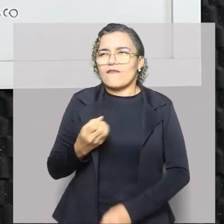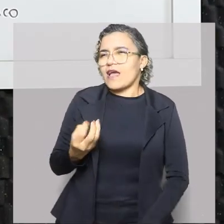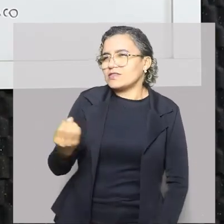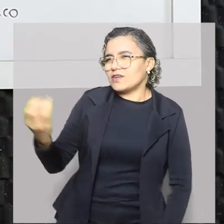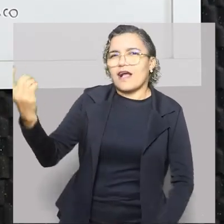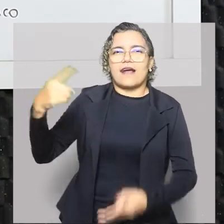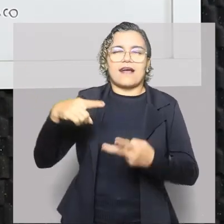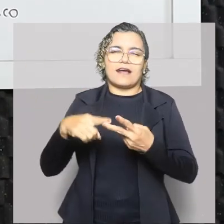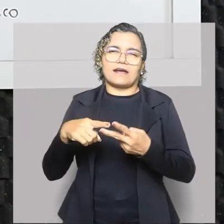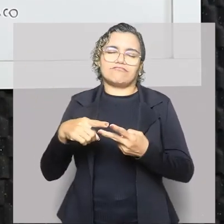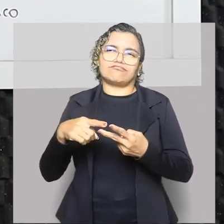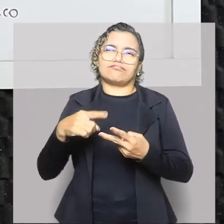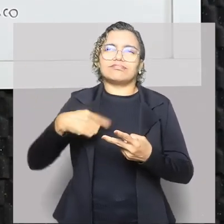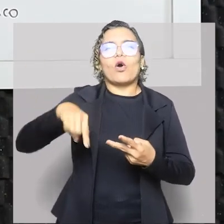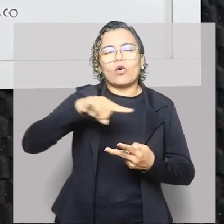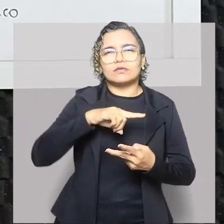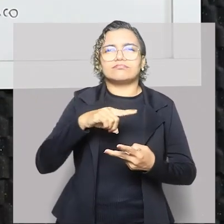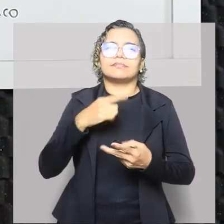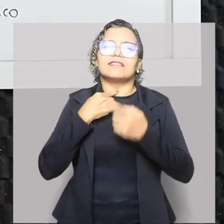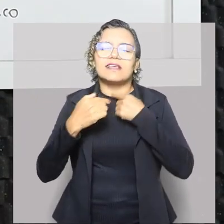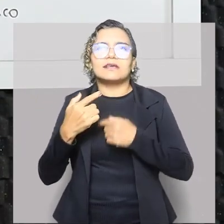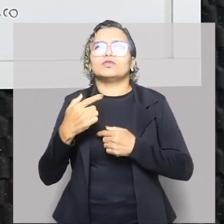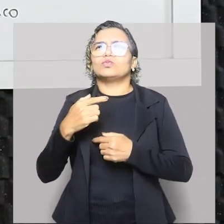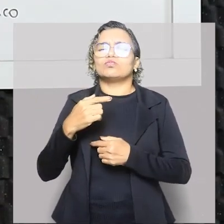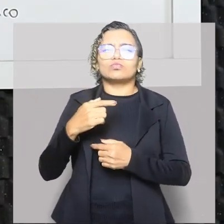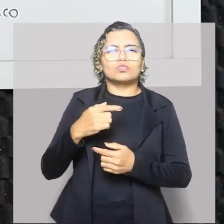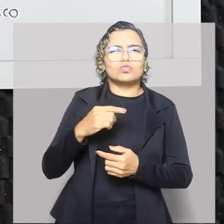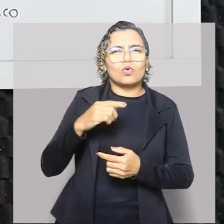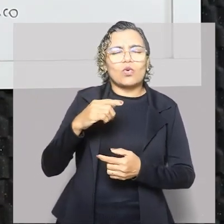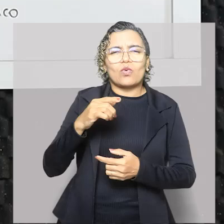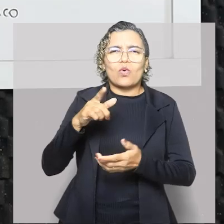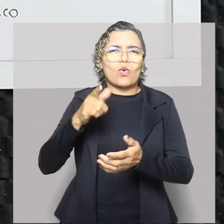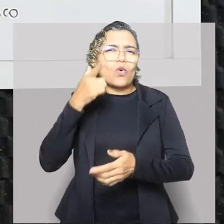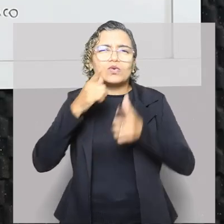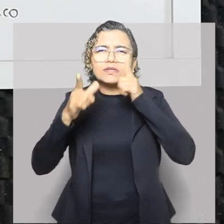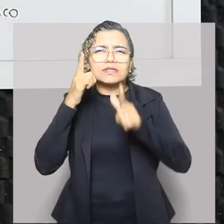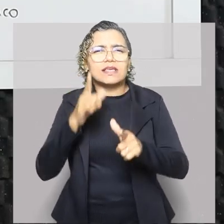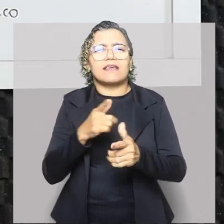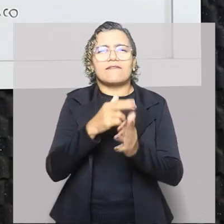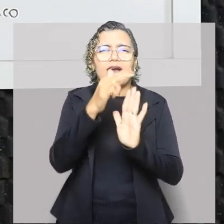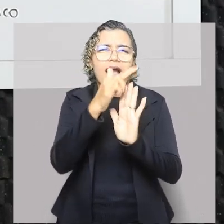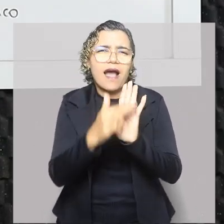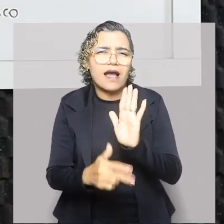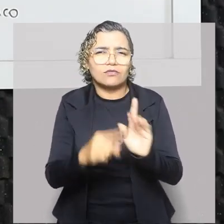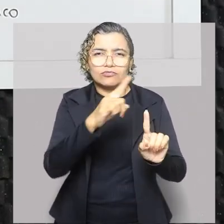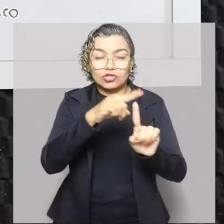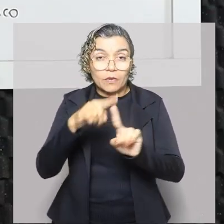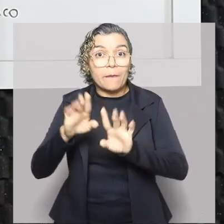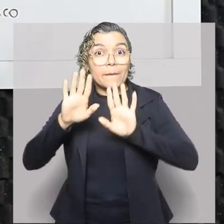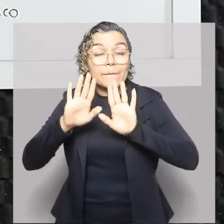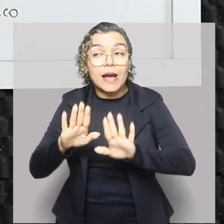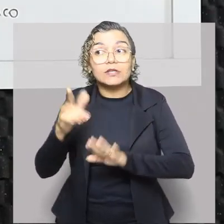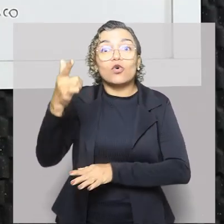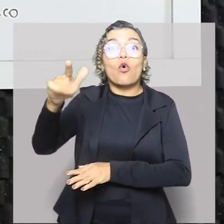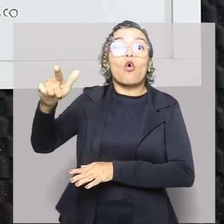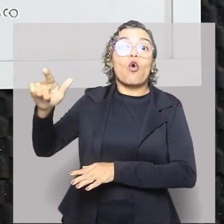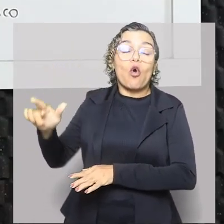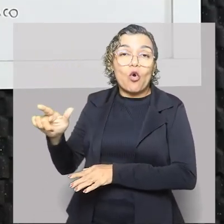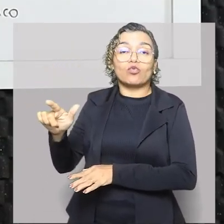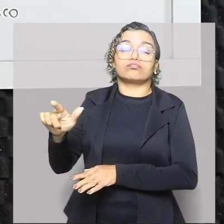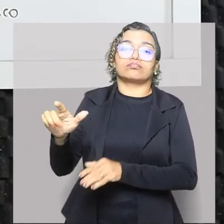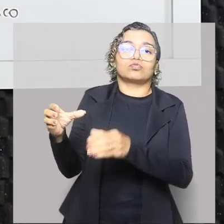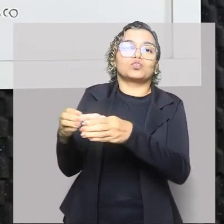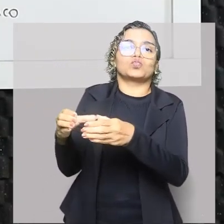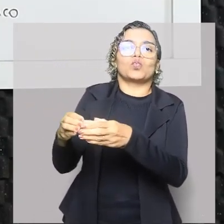Ganhar na loteria e fazer várias coisas, certo? Mas para os outros organismos que vivem na natureza, né,